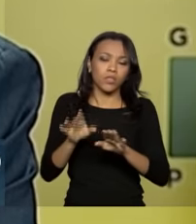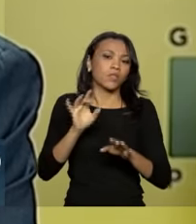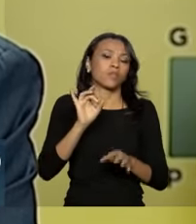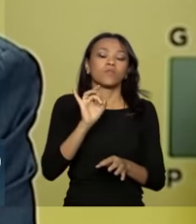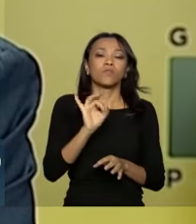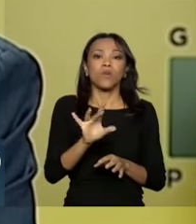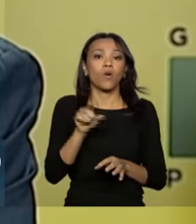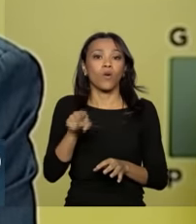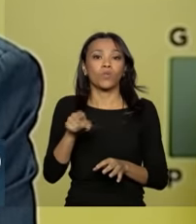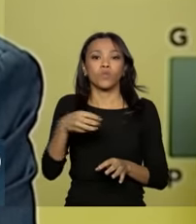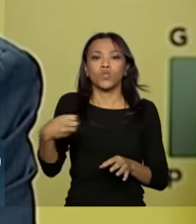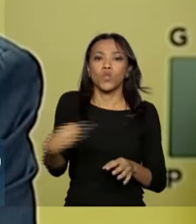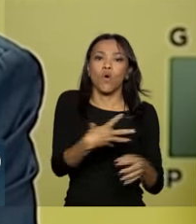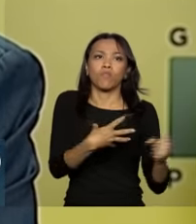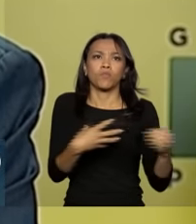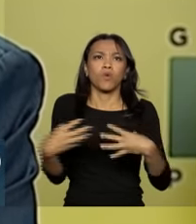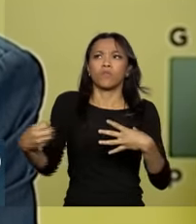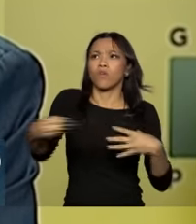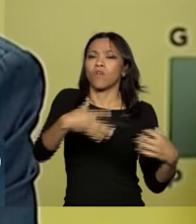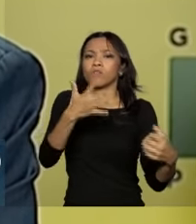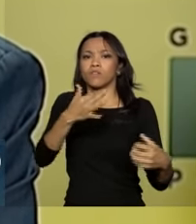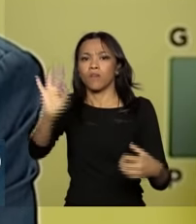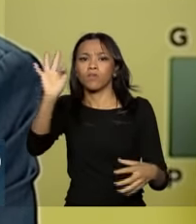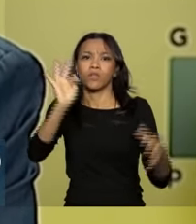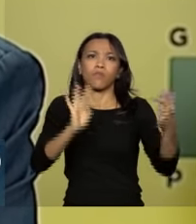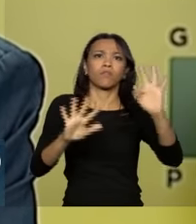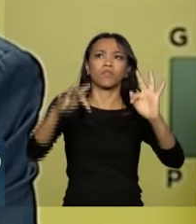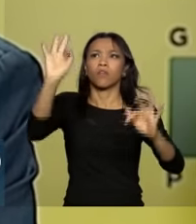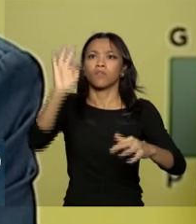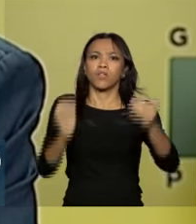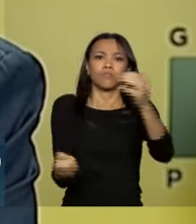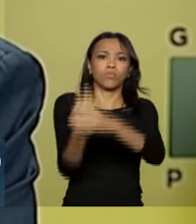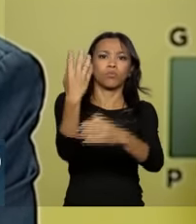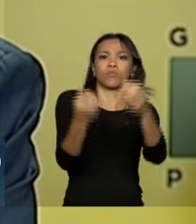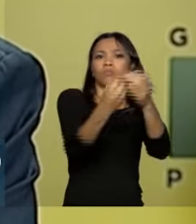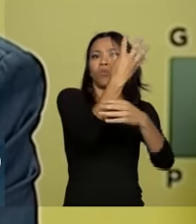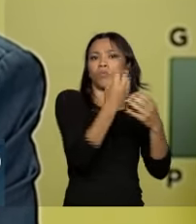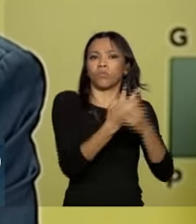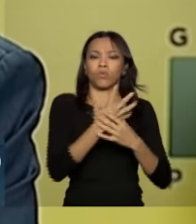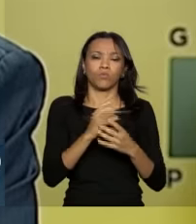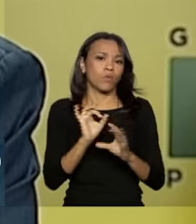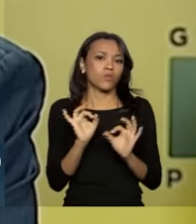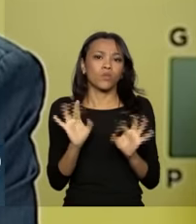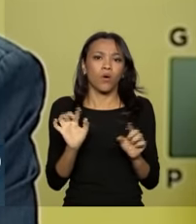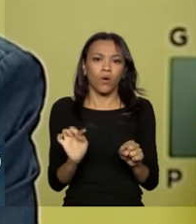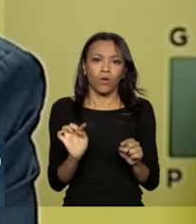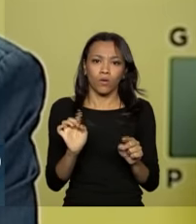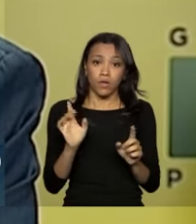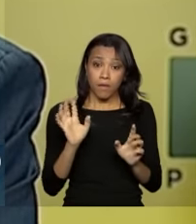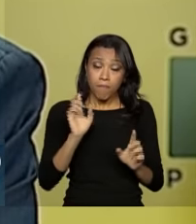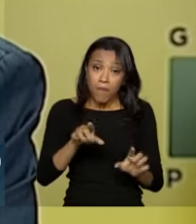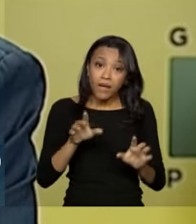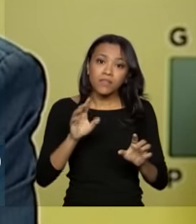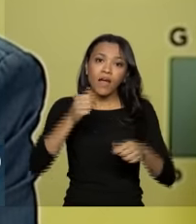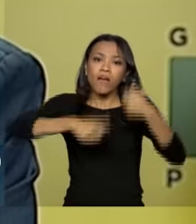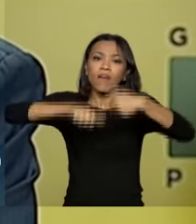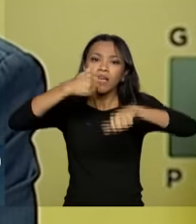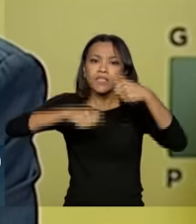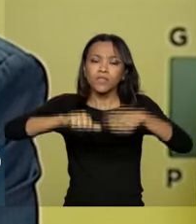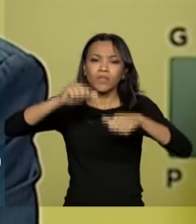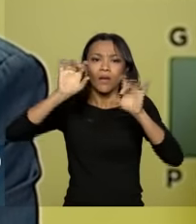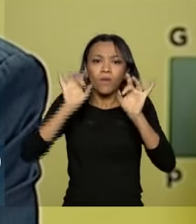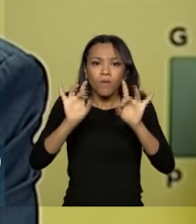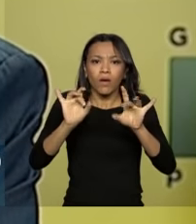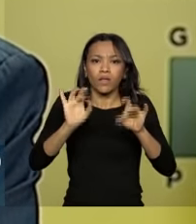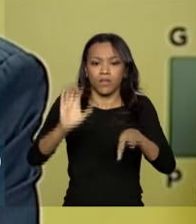das novas faculdades, das faculdades que estão sendo criadas no mais médicos. Trata-se da avaliação da qualidade de todos os